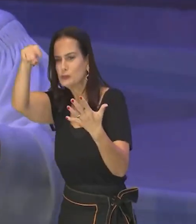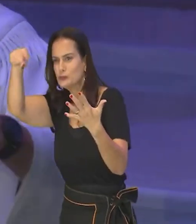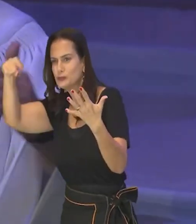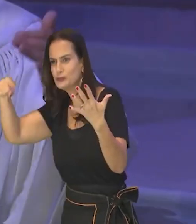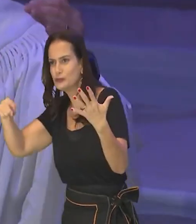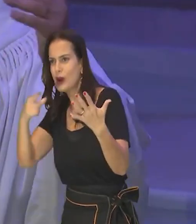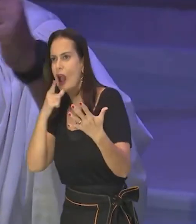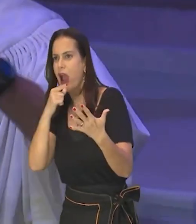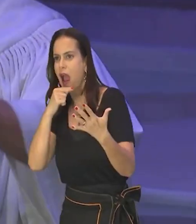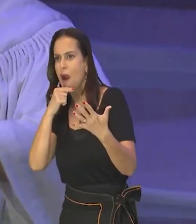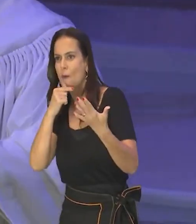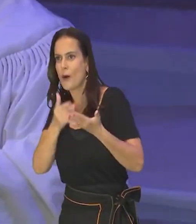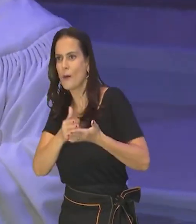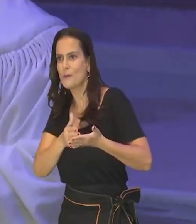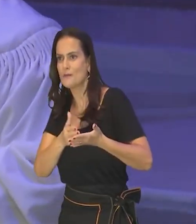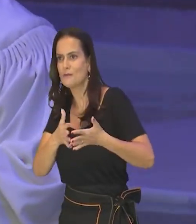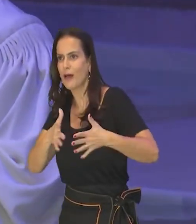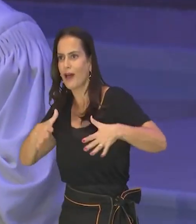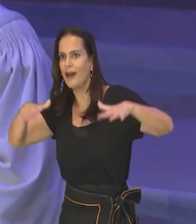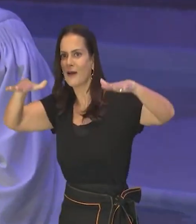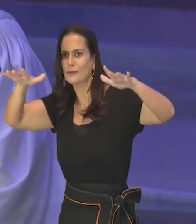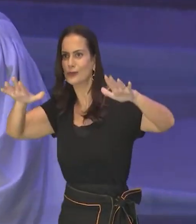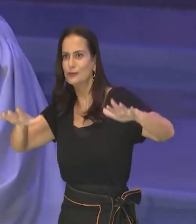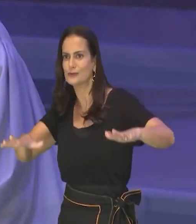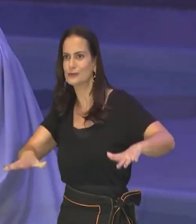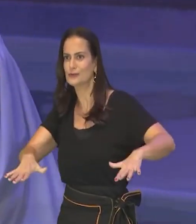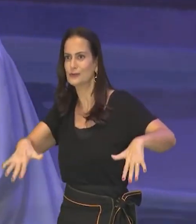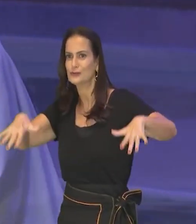que as águas desciam,